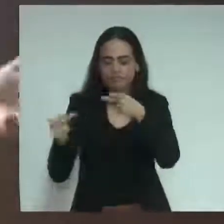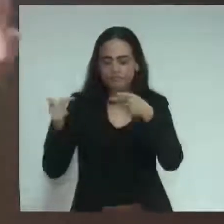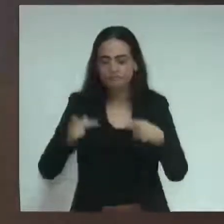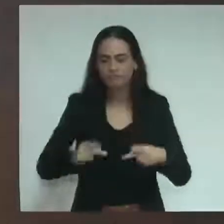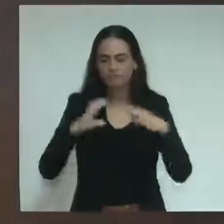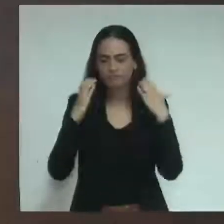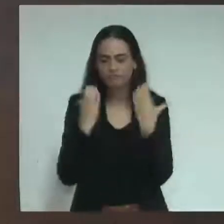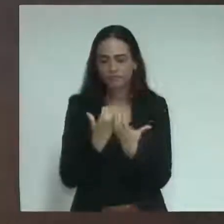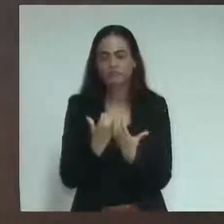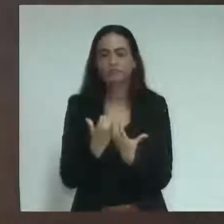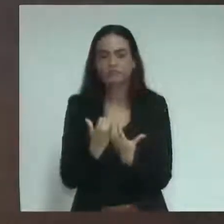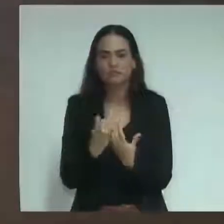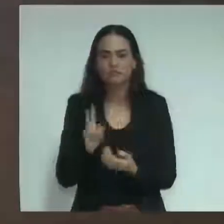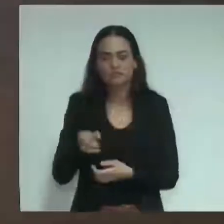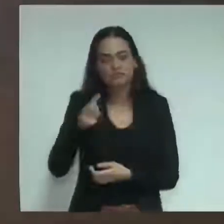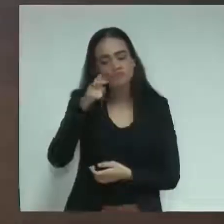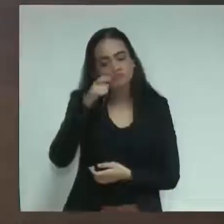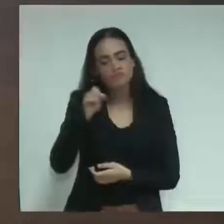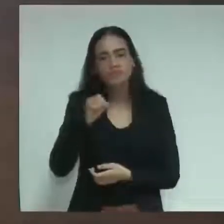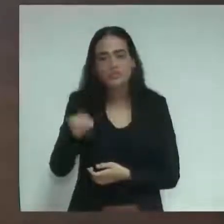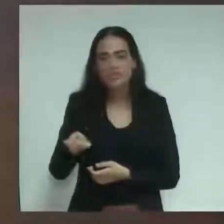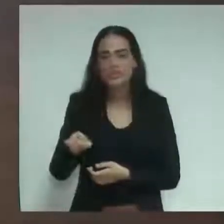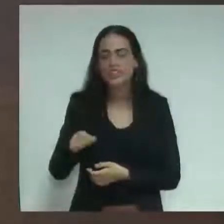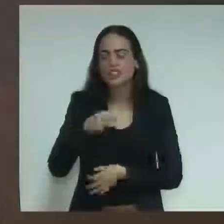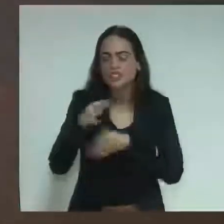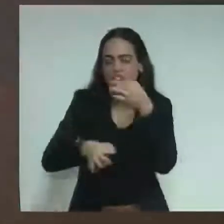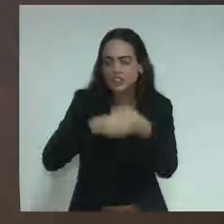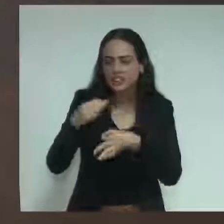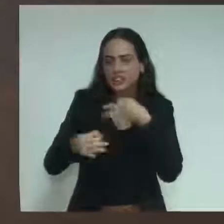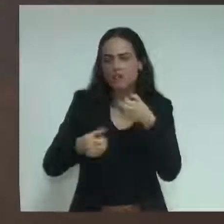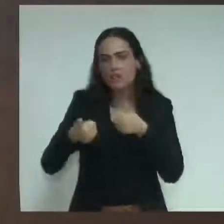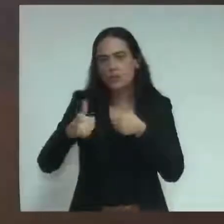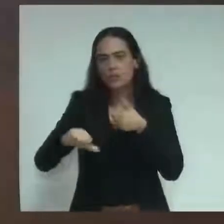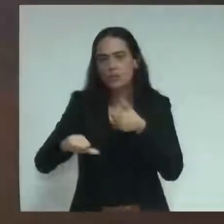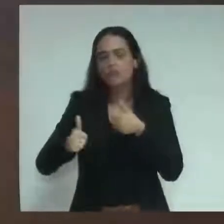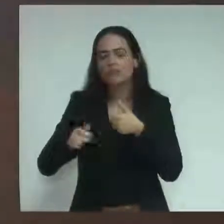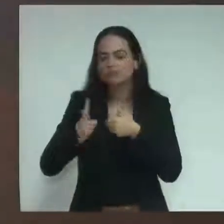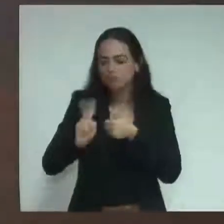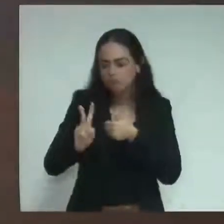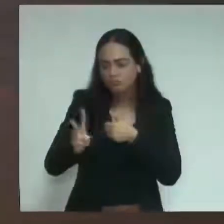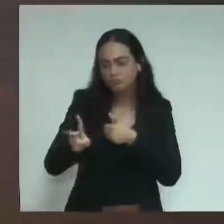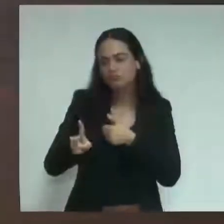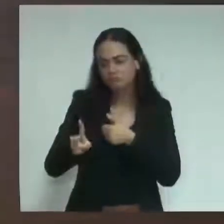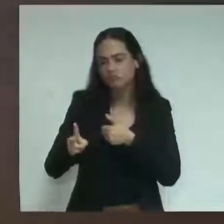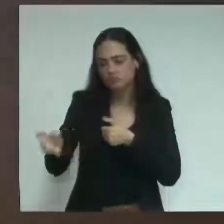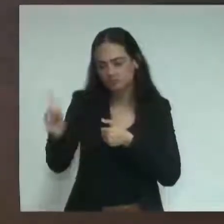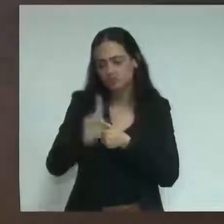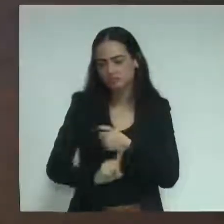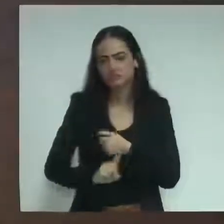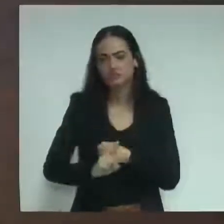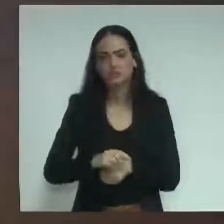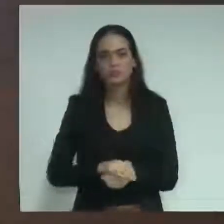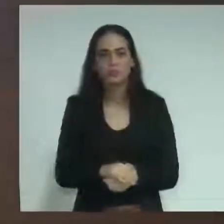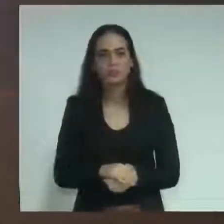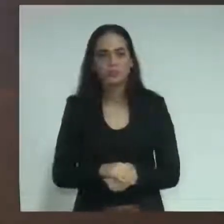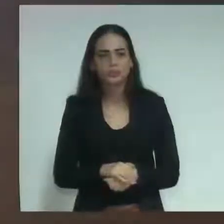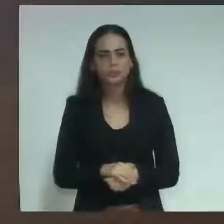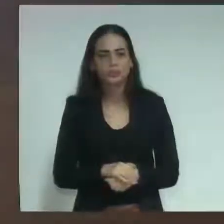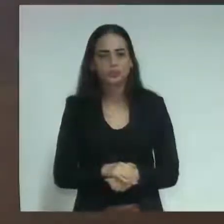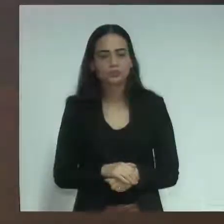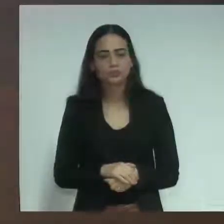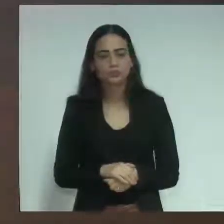receber elogio ou não. Então, vou separar os de esporte, aproveitando a sua presença. Vou encaminhar também para a secretaria.